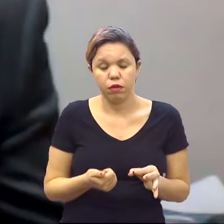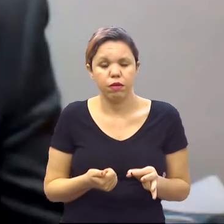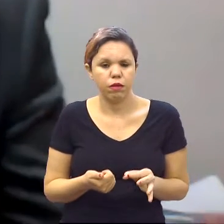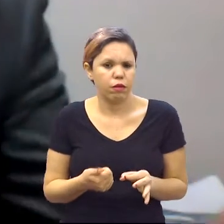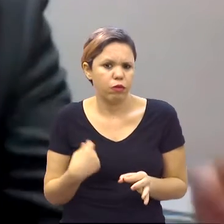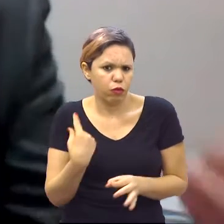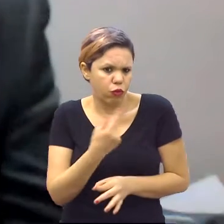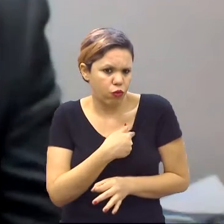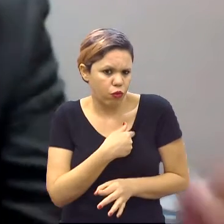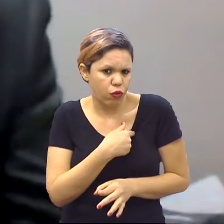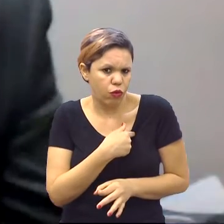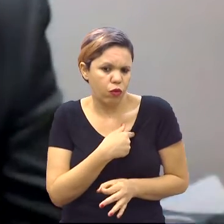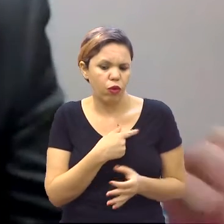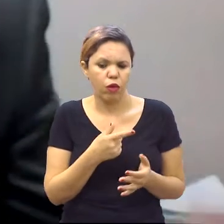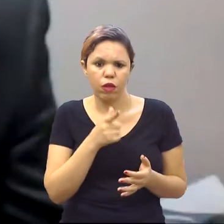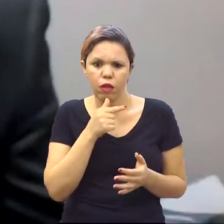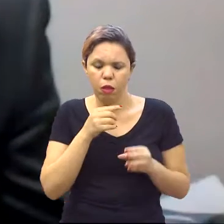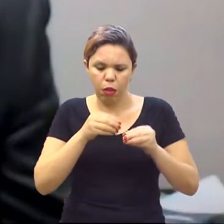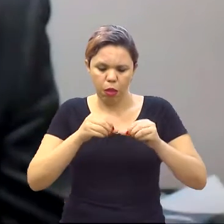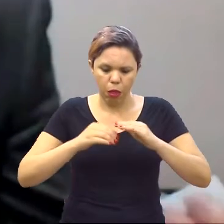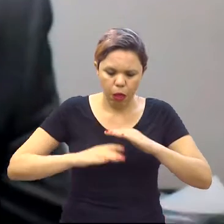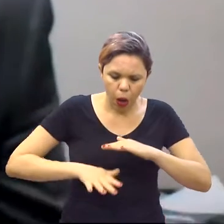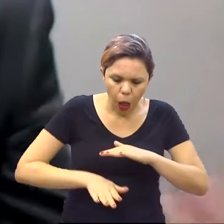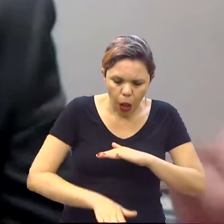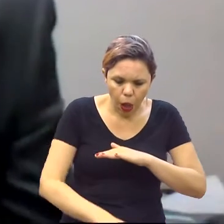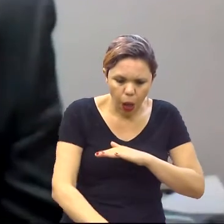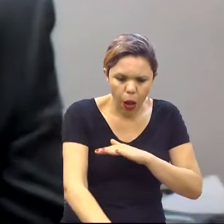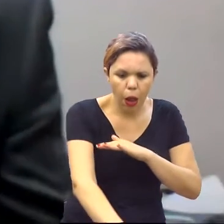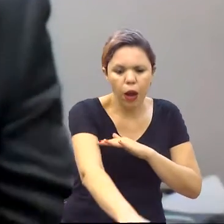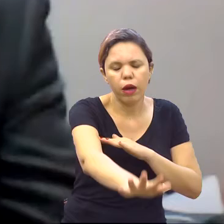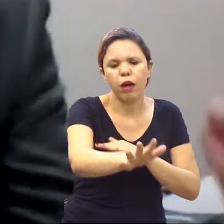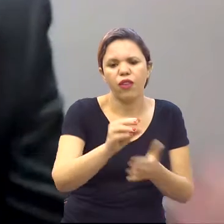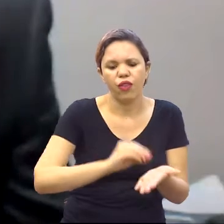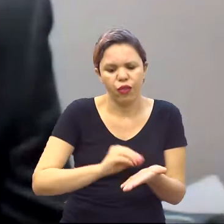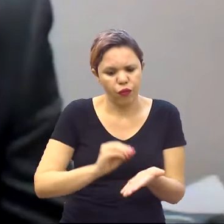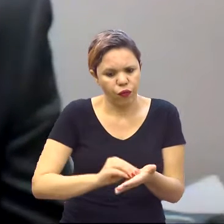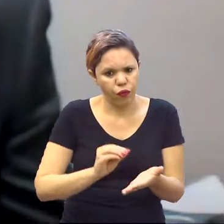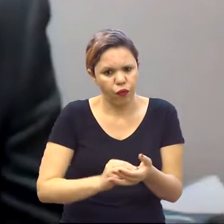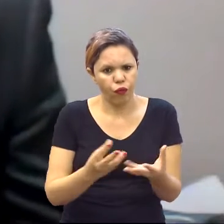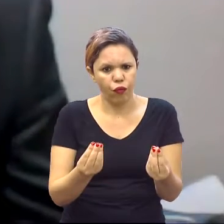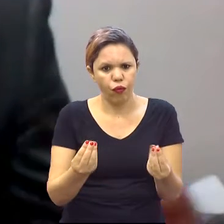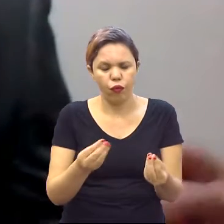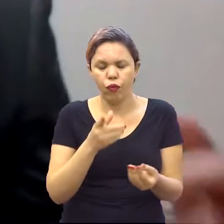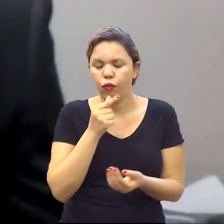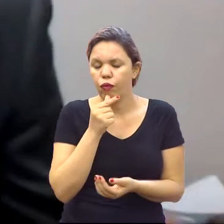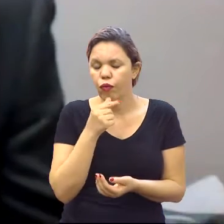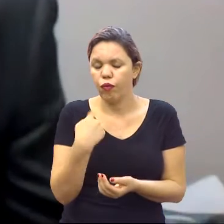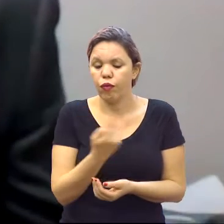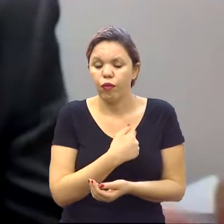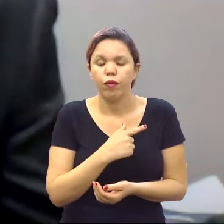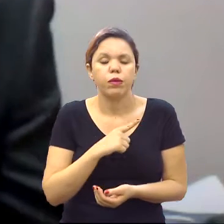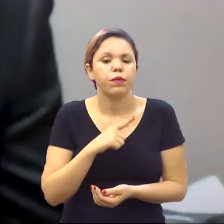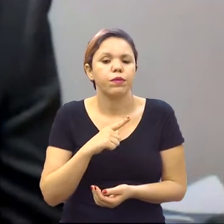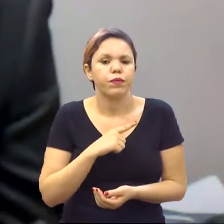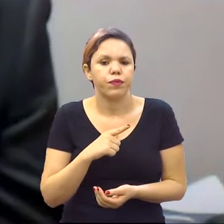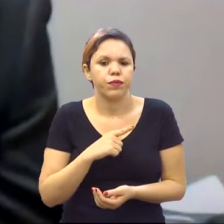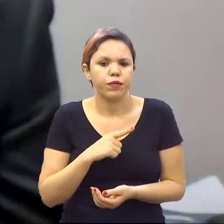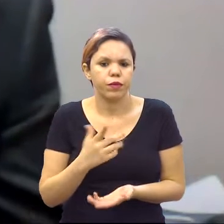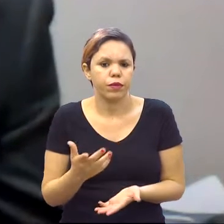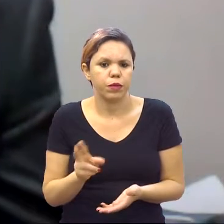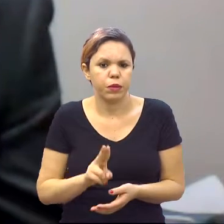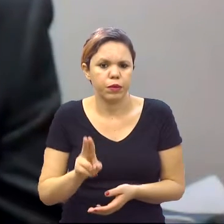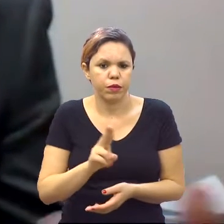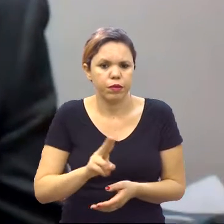40%. O nosso lençol freático continua carente de mais água. Então, nós temos que,